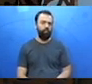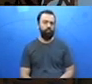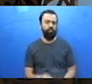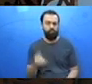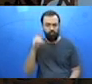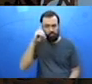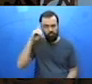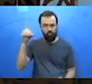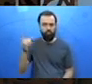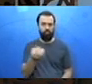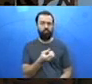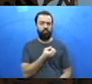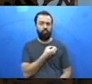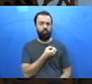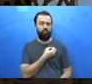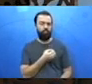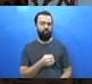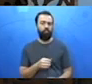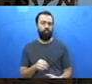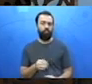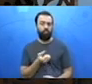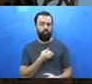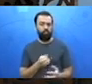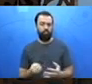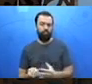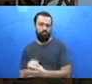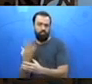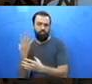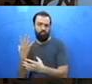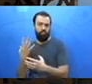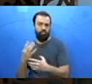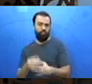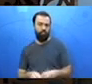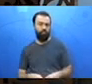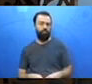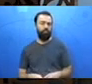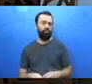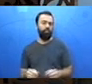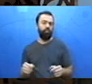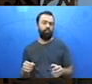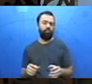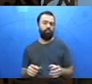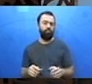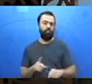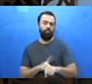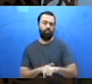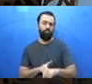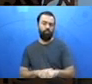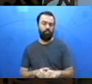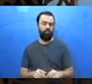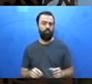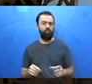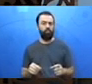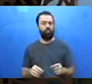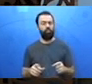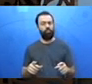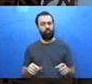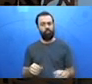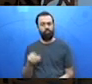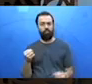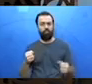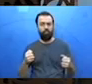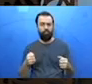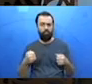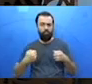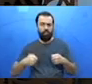Ideia de números. O número surgiu a partir do momento em que existiu a necessidade de